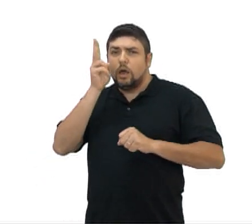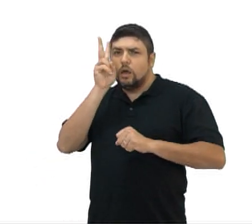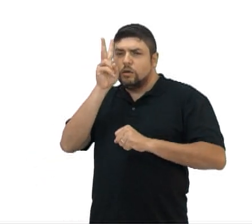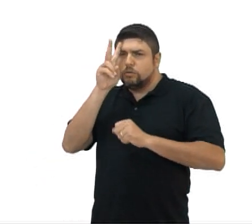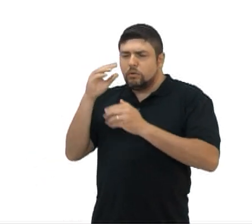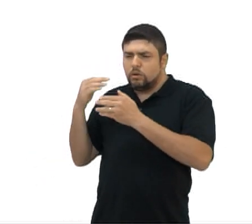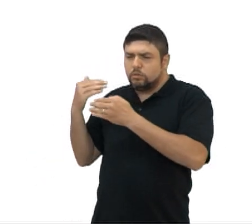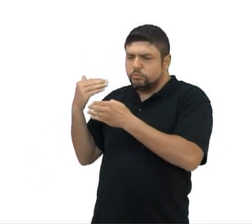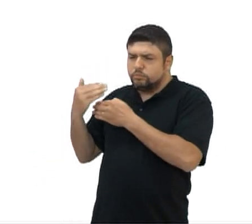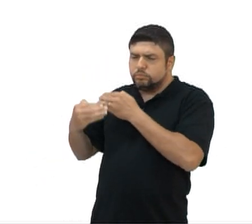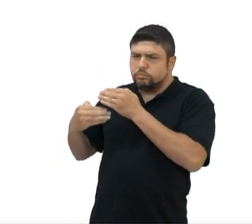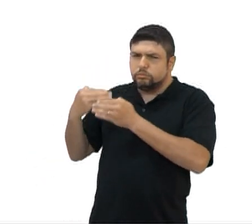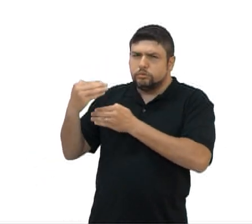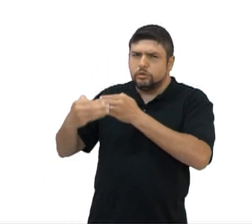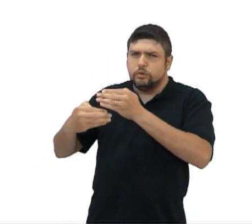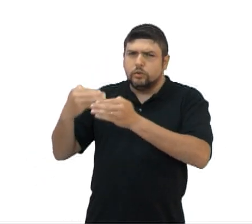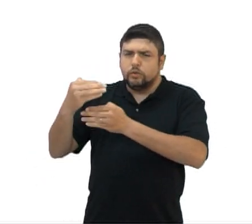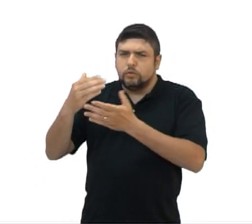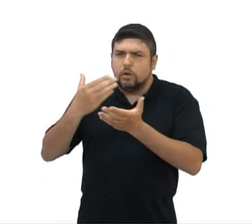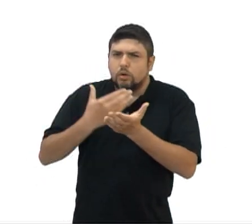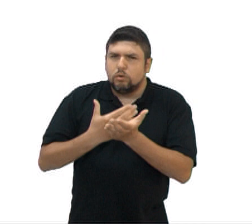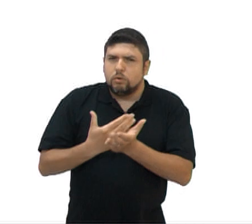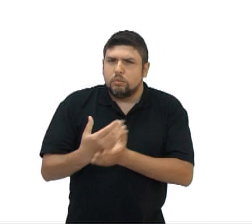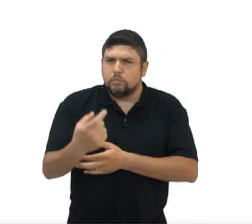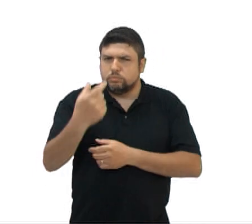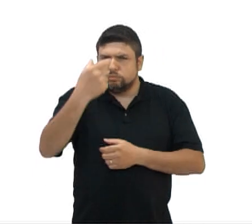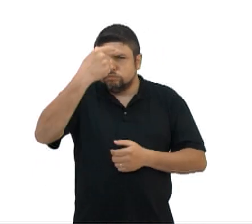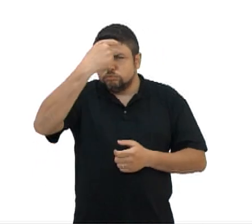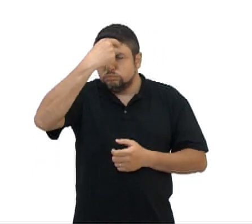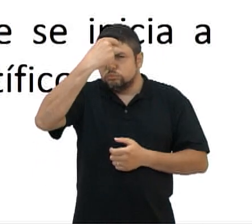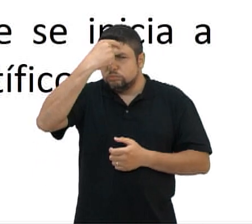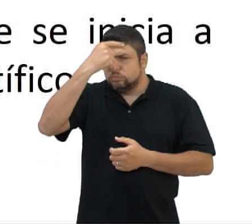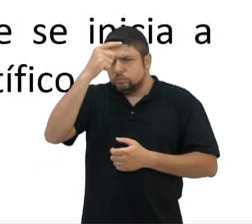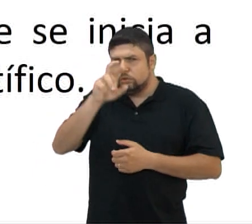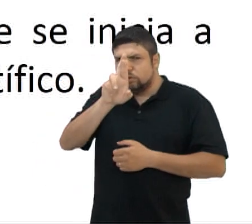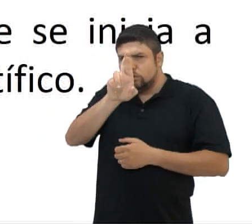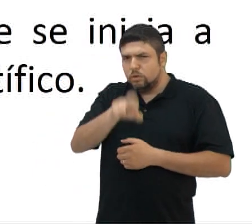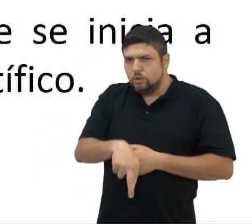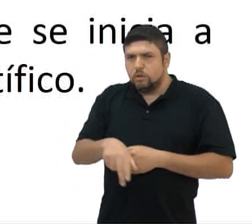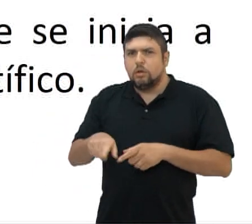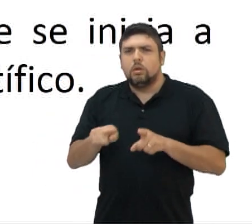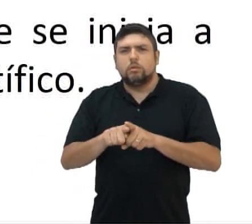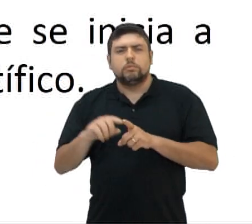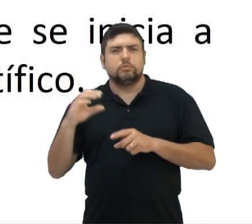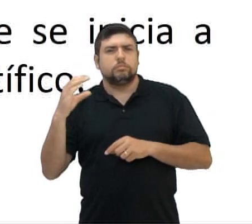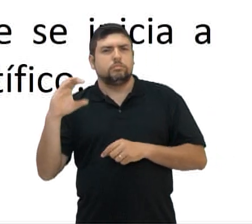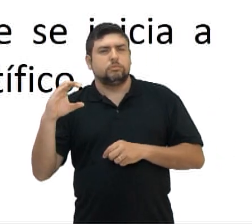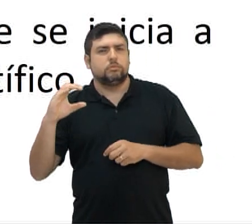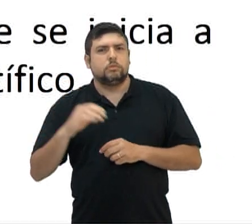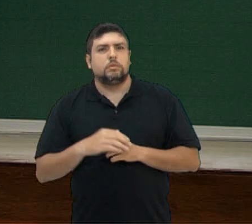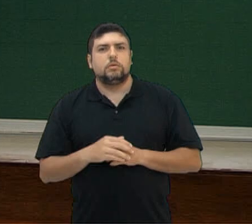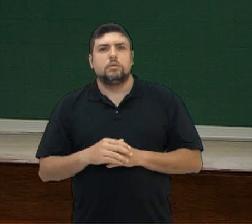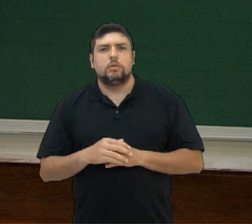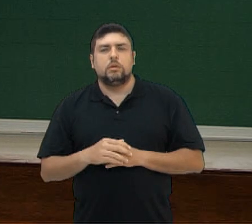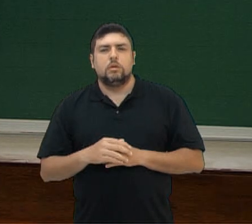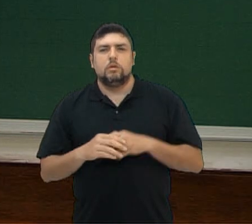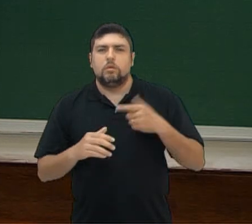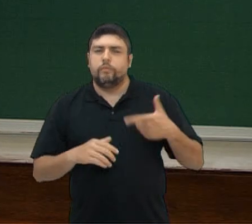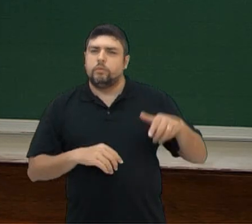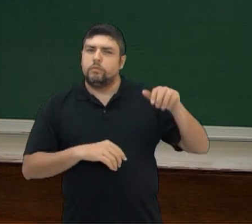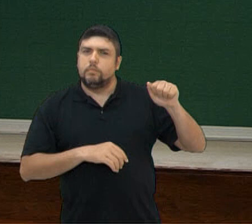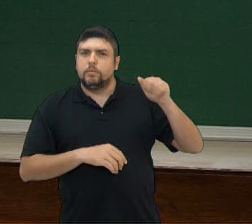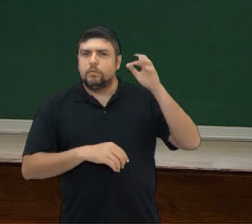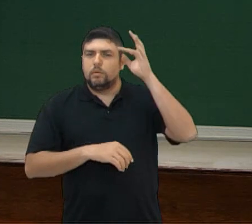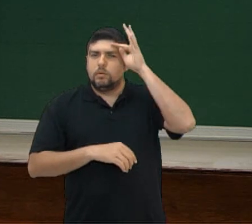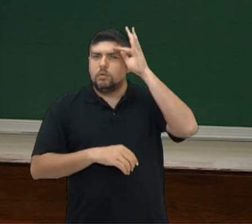em que se inicia a valorização do pensamento racional e científico, né? A outra questão fala de teoria sociológica, então nesse momento